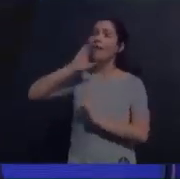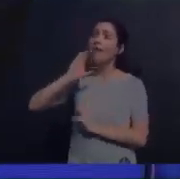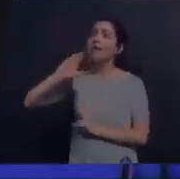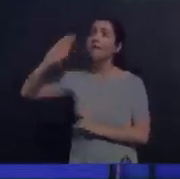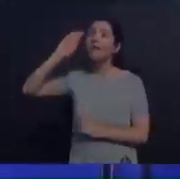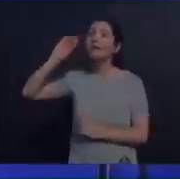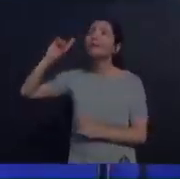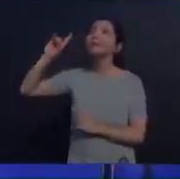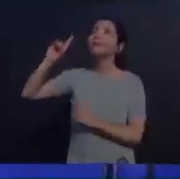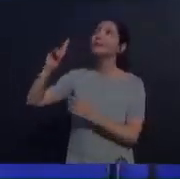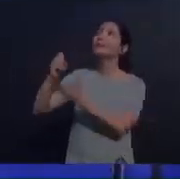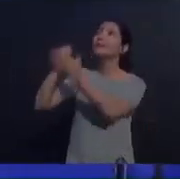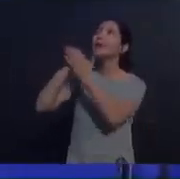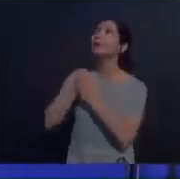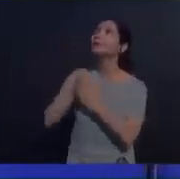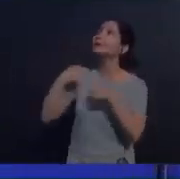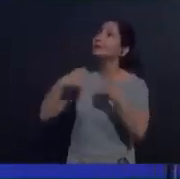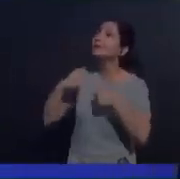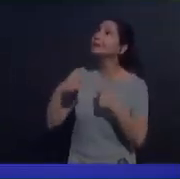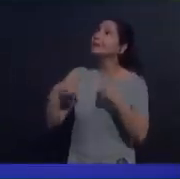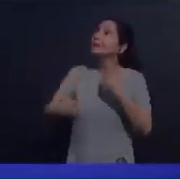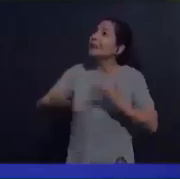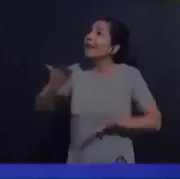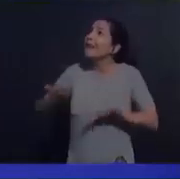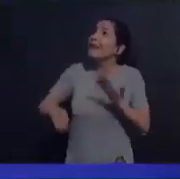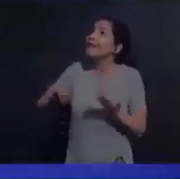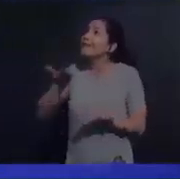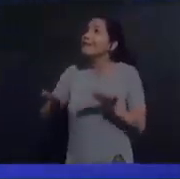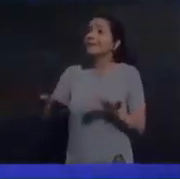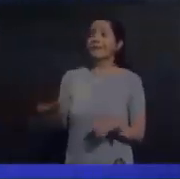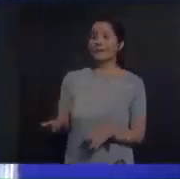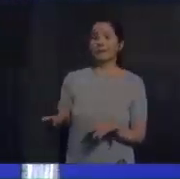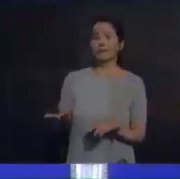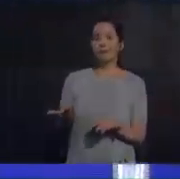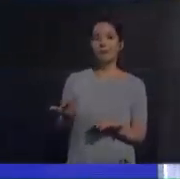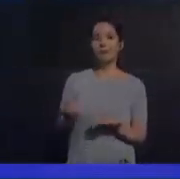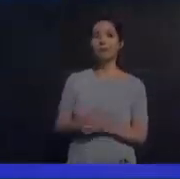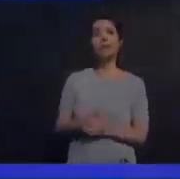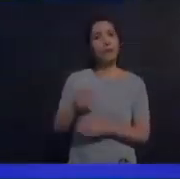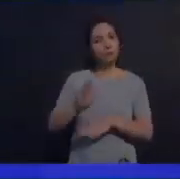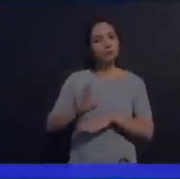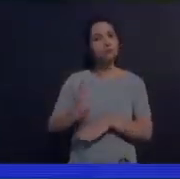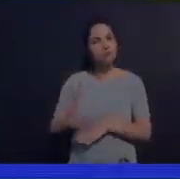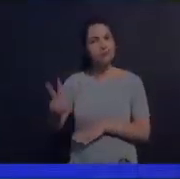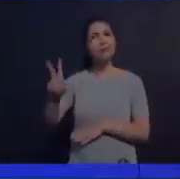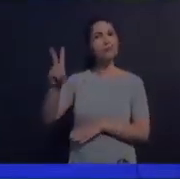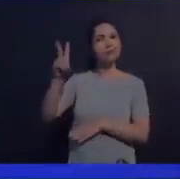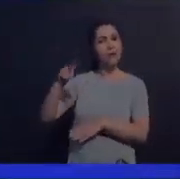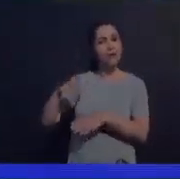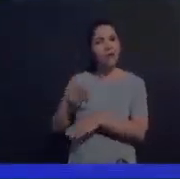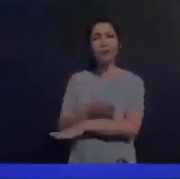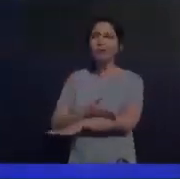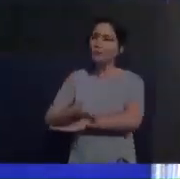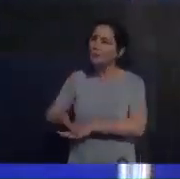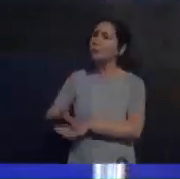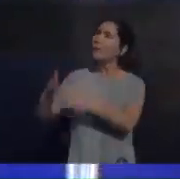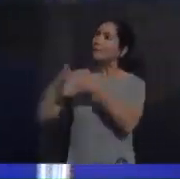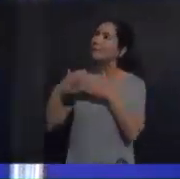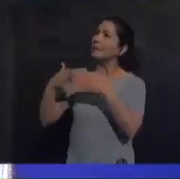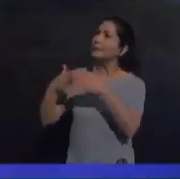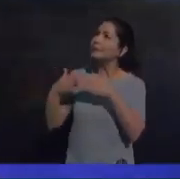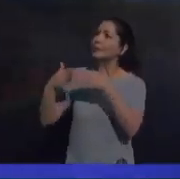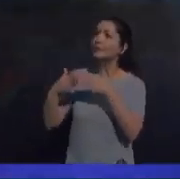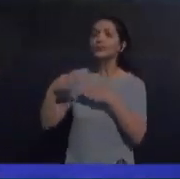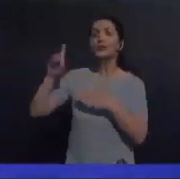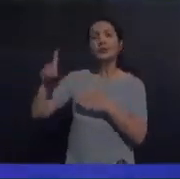Deus, me dá um espírito de equilíbrio. Eu sei, Senhor, que eu tenho pedido para o Senhor coisas, amanhã eu já quero outra, e